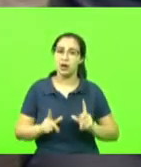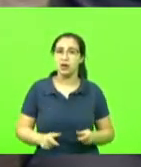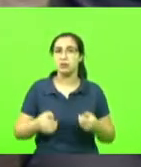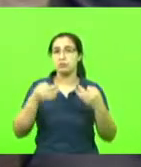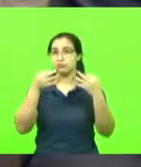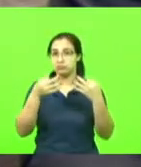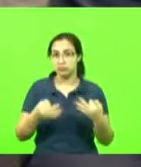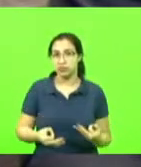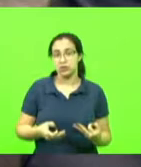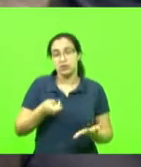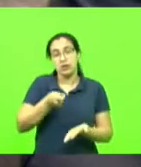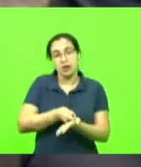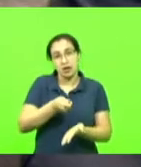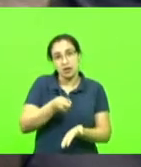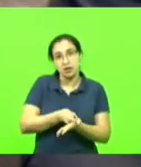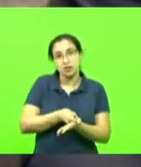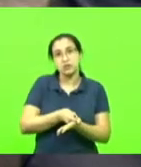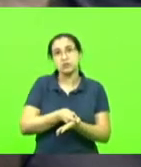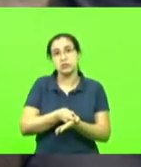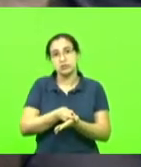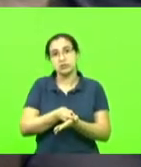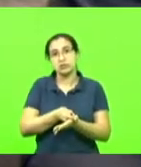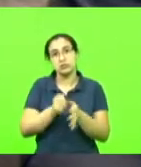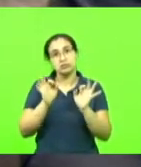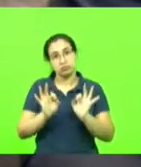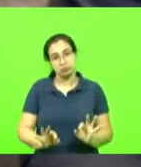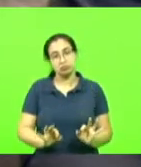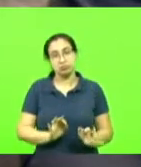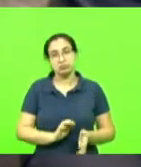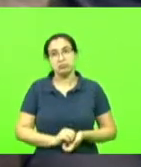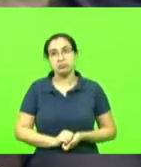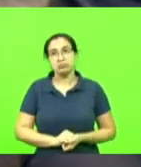casa é exigir que esse tipo de situação não aconteça.